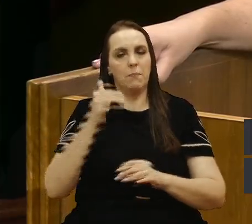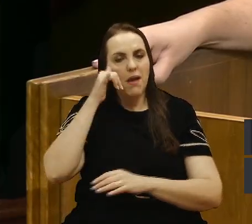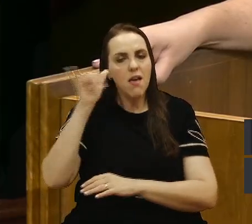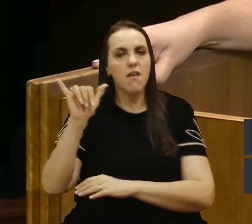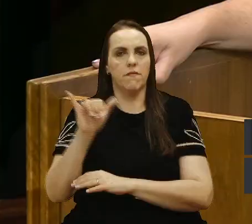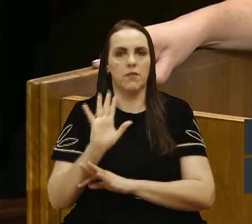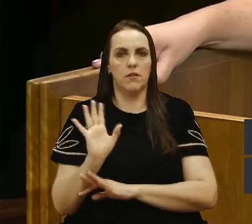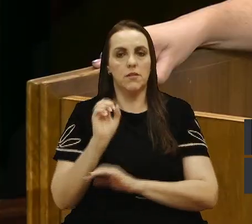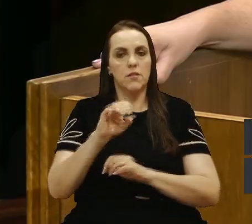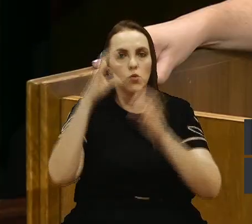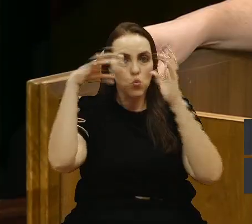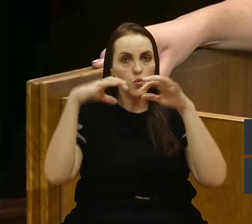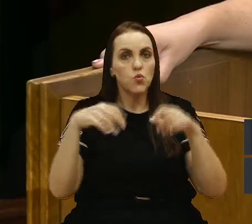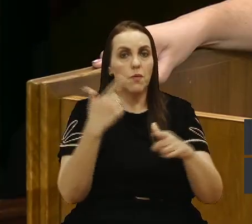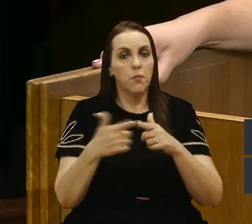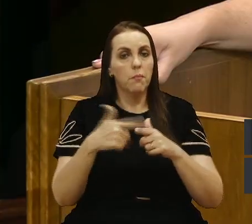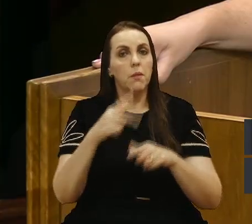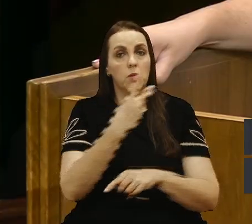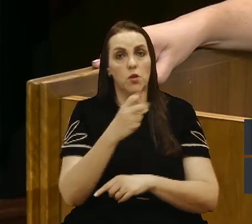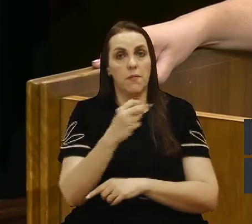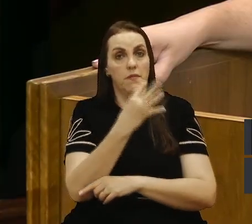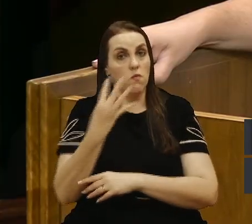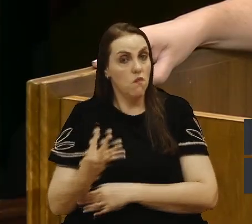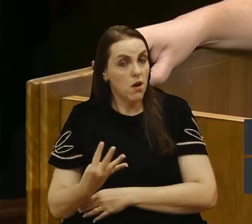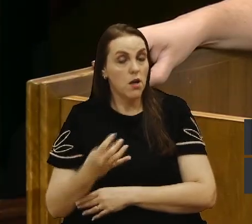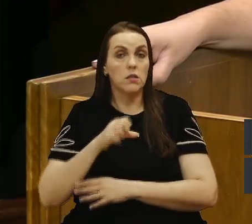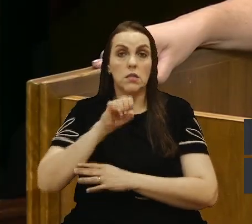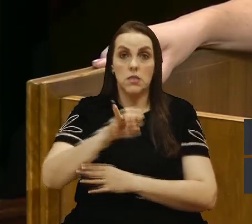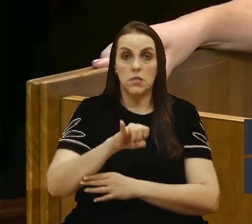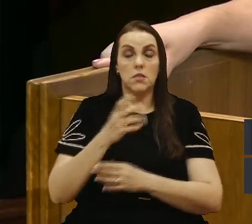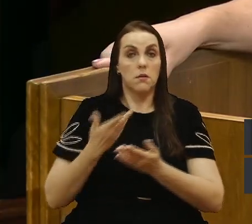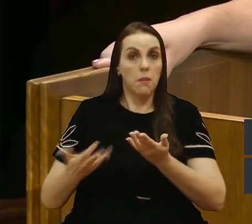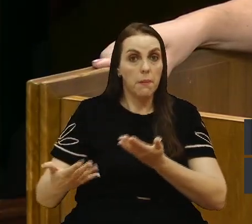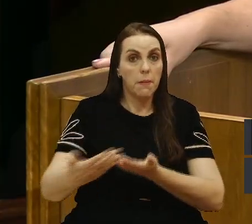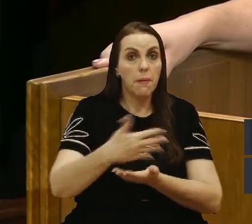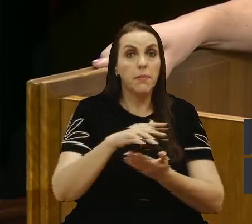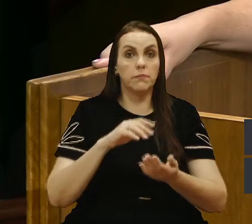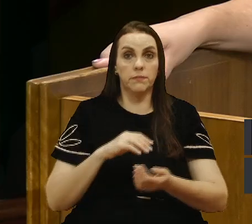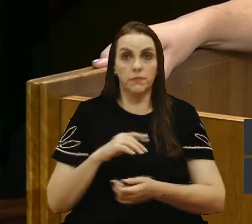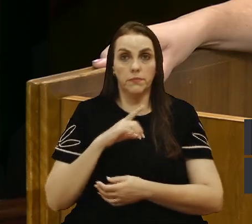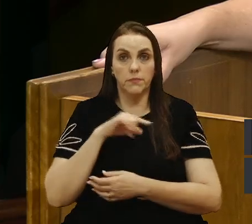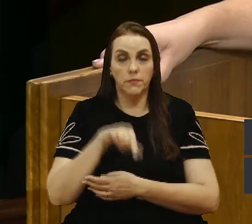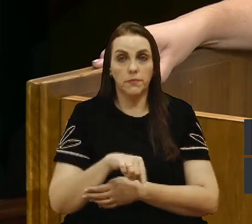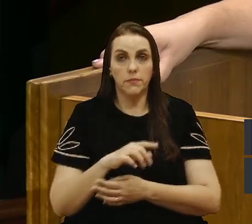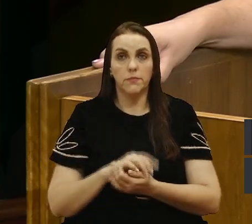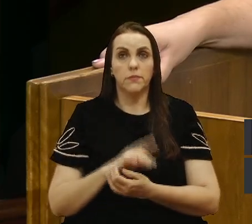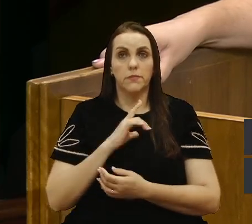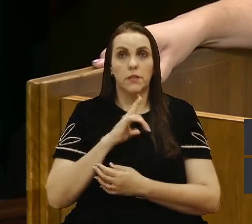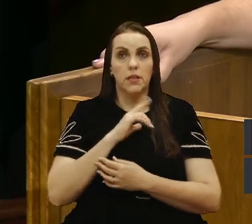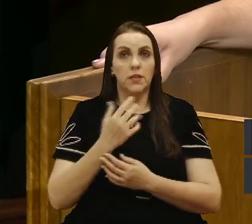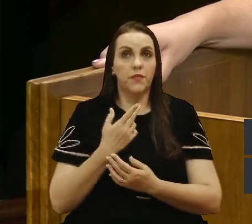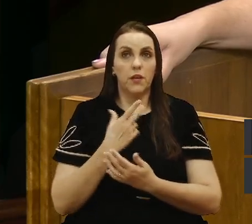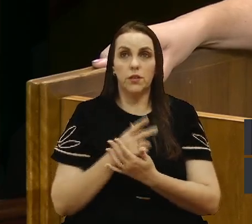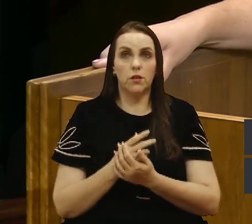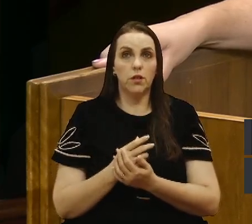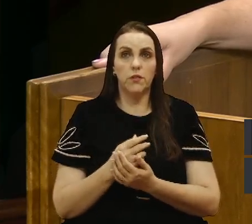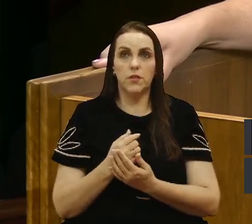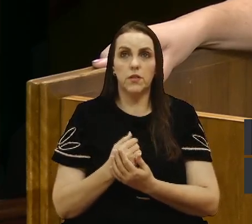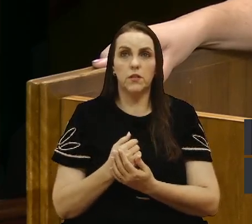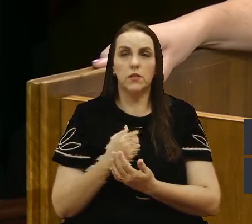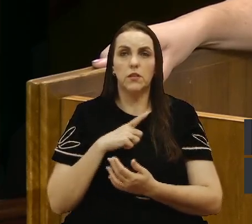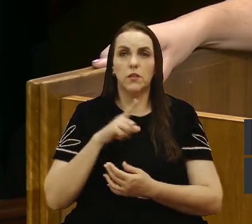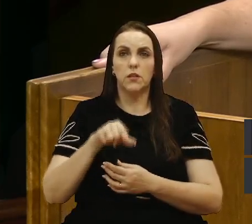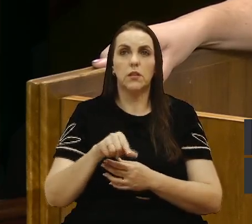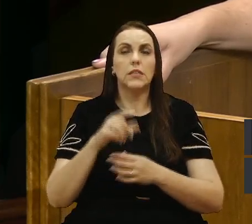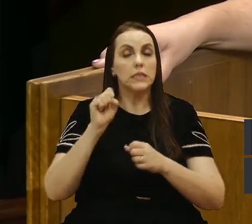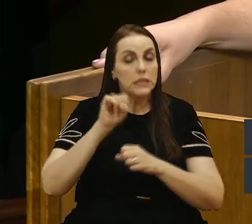foram um problema em 2024, né, se foi levantado recursos do Samay, cerca de 101 milhões em reais para se